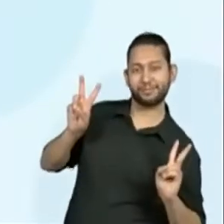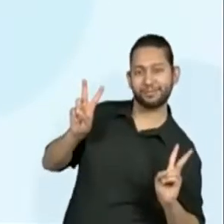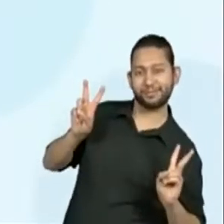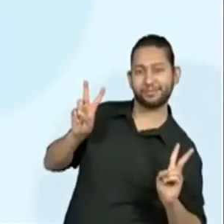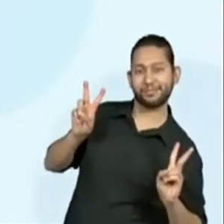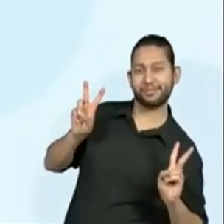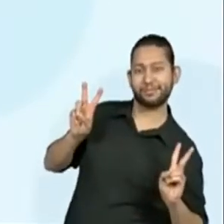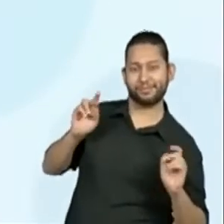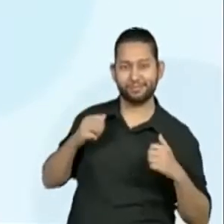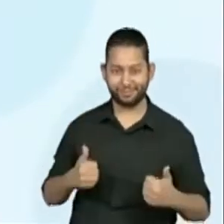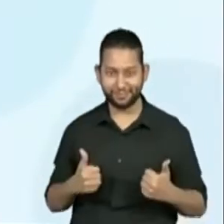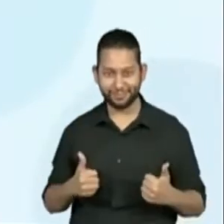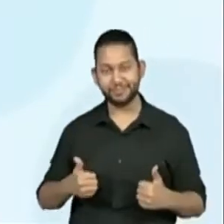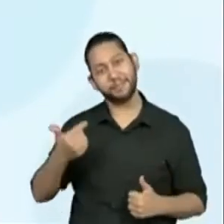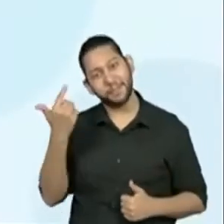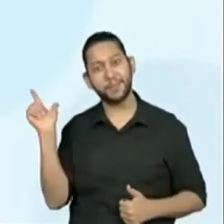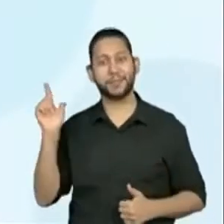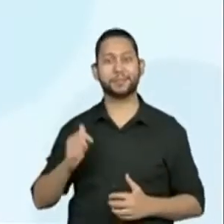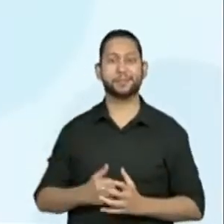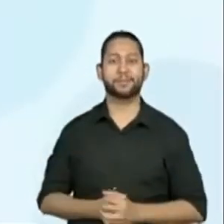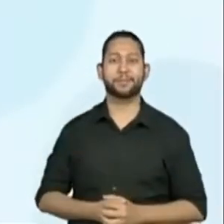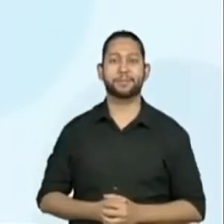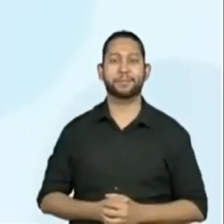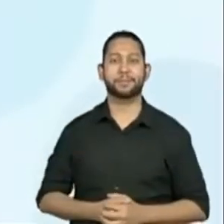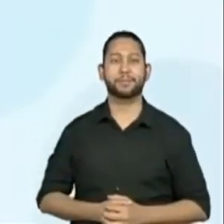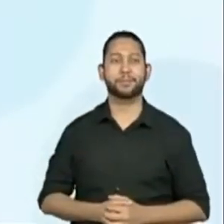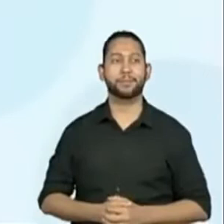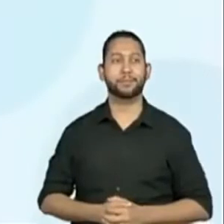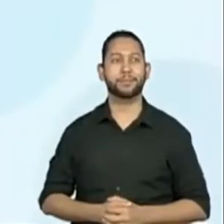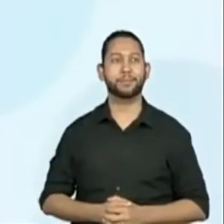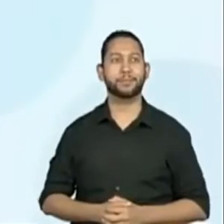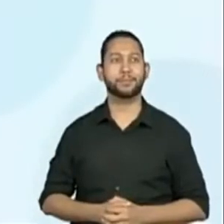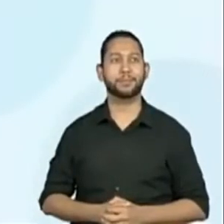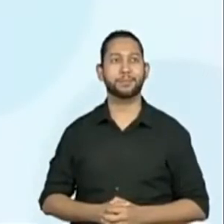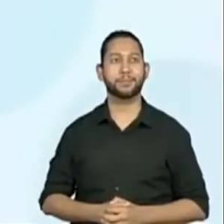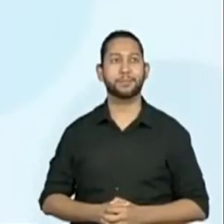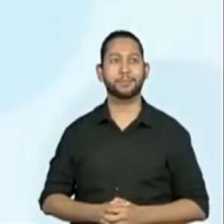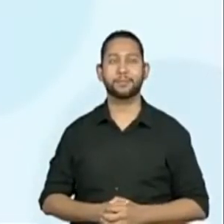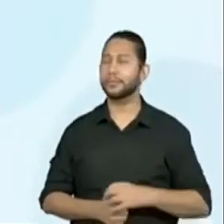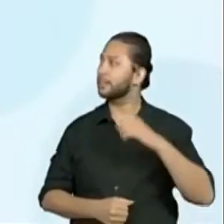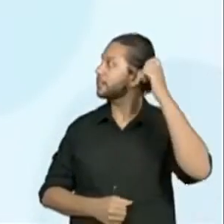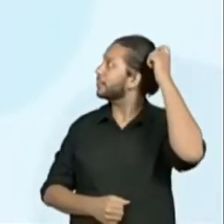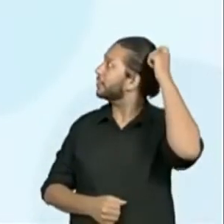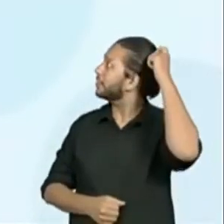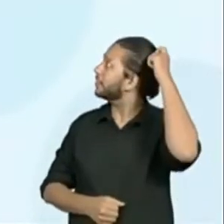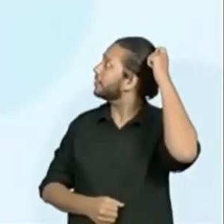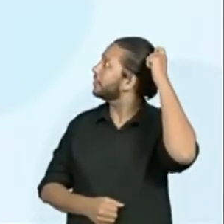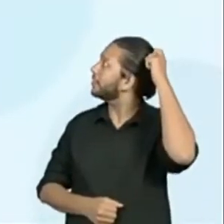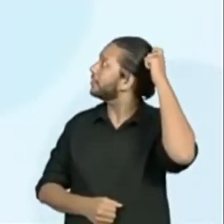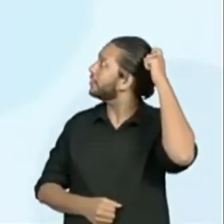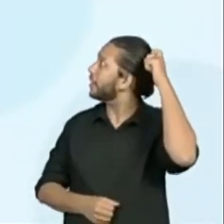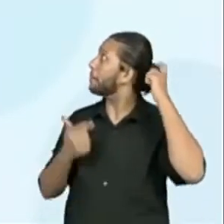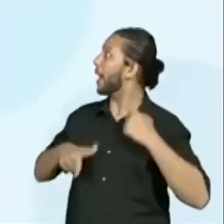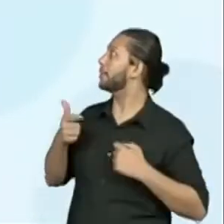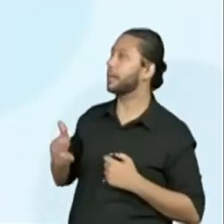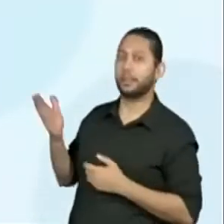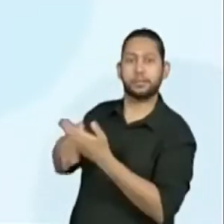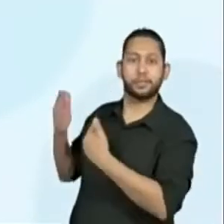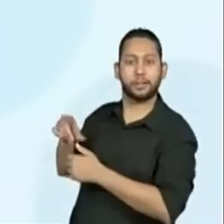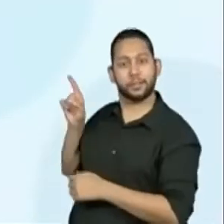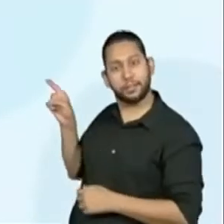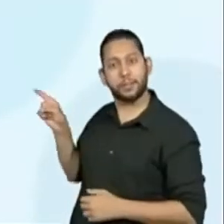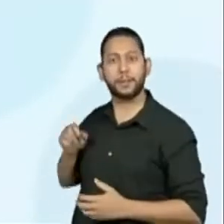então vamos para o próximo O opa passei demais Bora